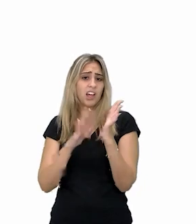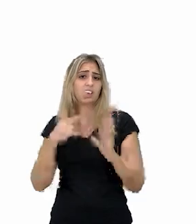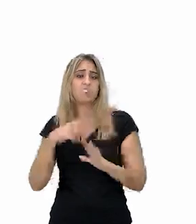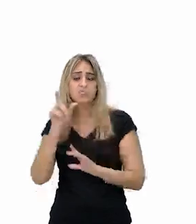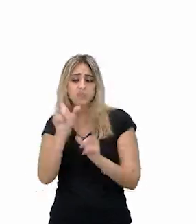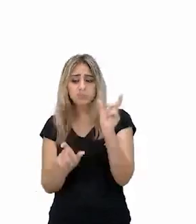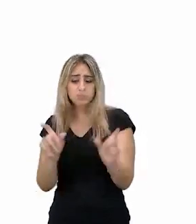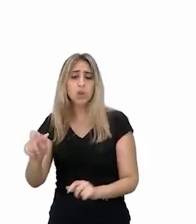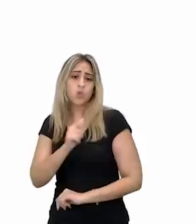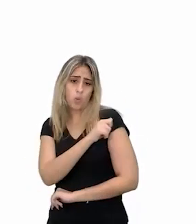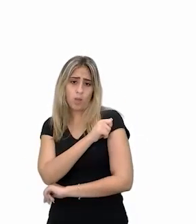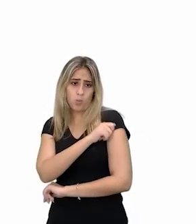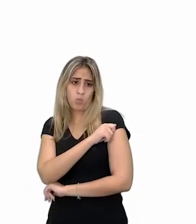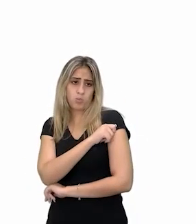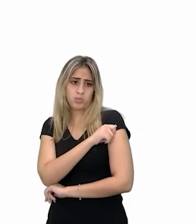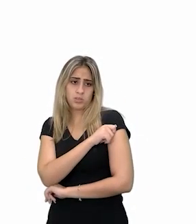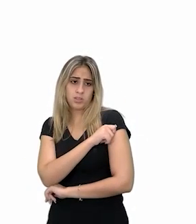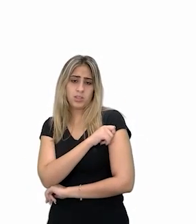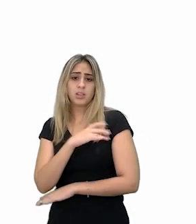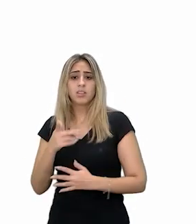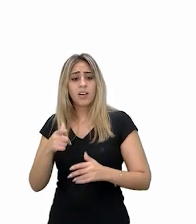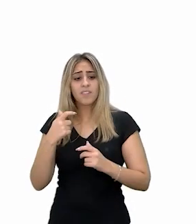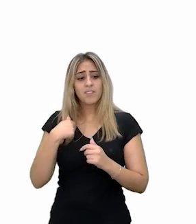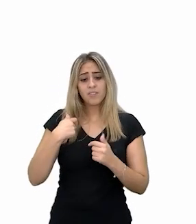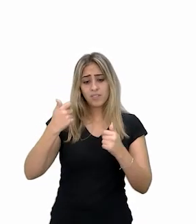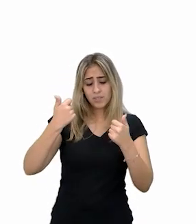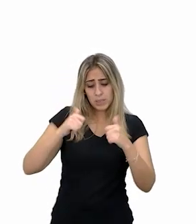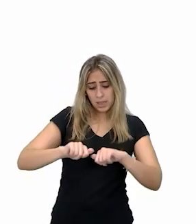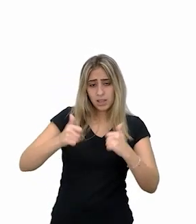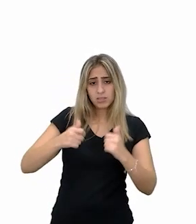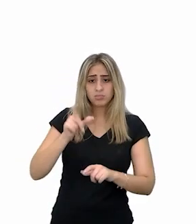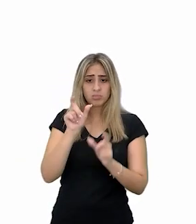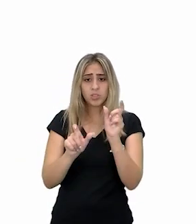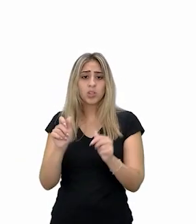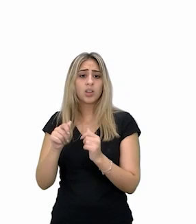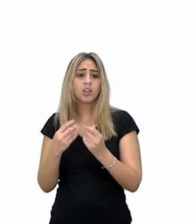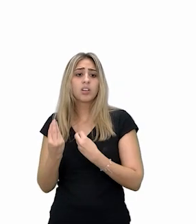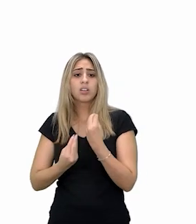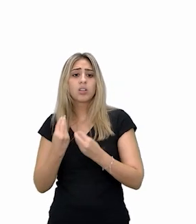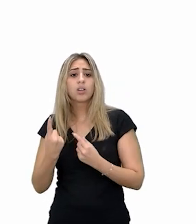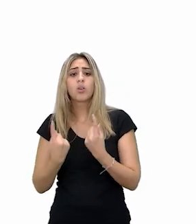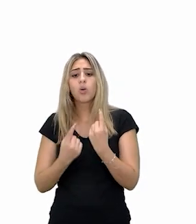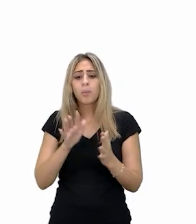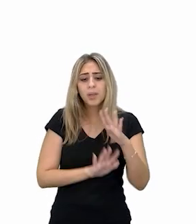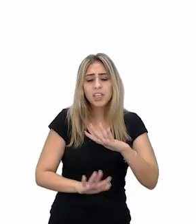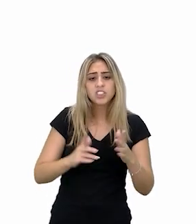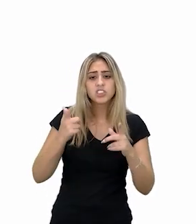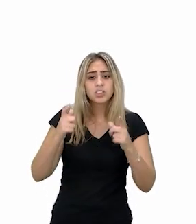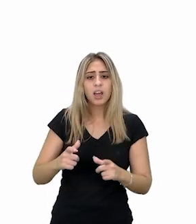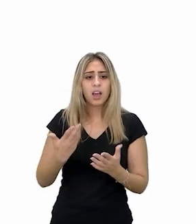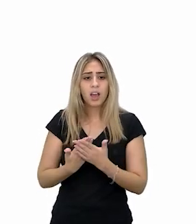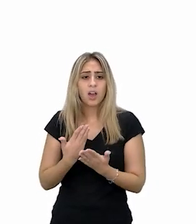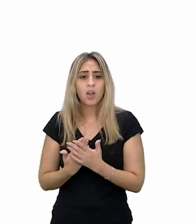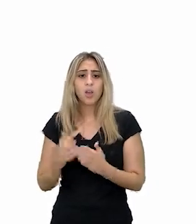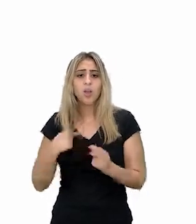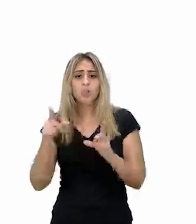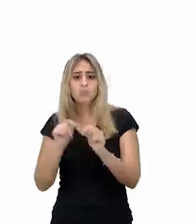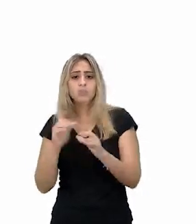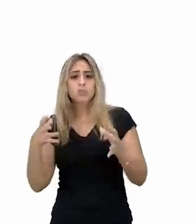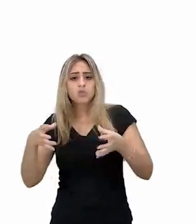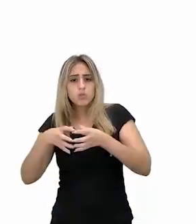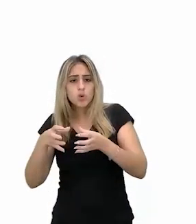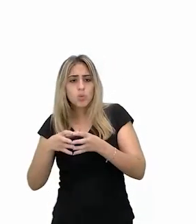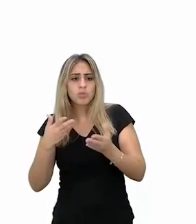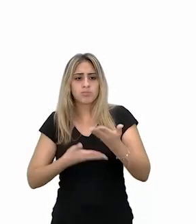atividade individual dos alunos, né? Então, a avaliação de aspectos como o ambiente da aula, o funcionamento dos pequenos grupos,